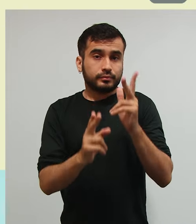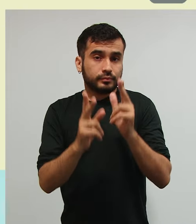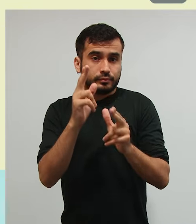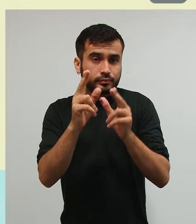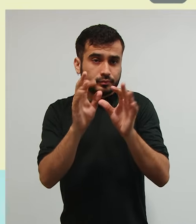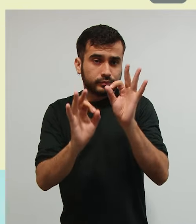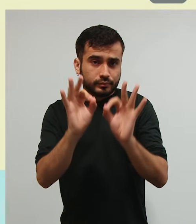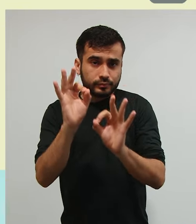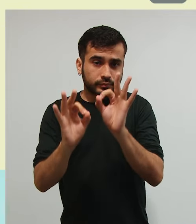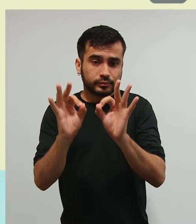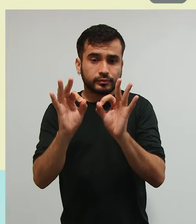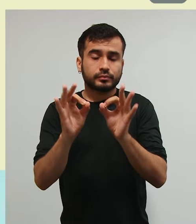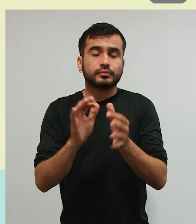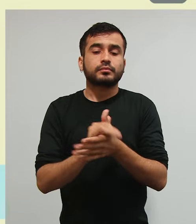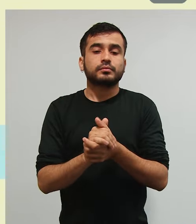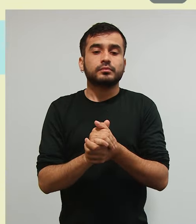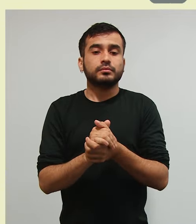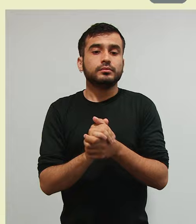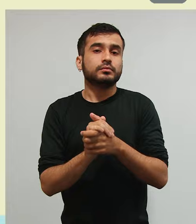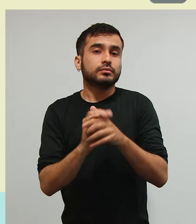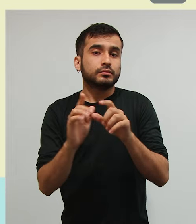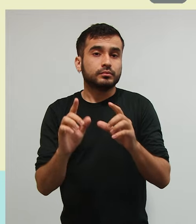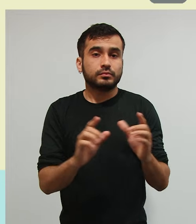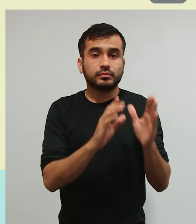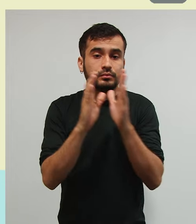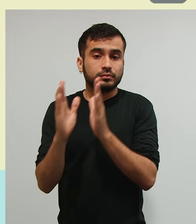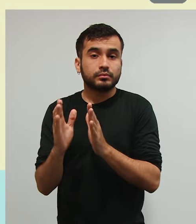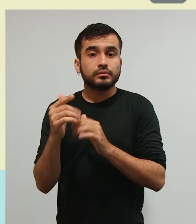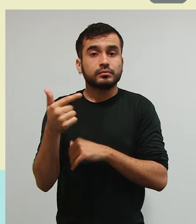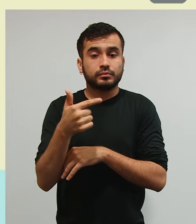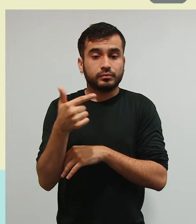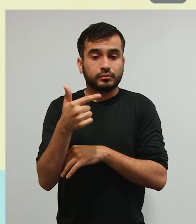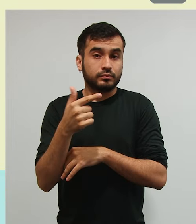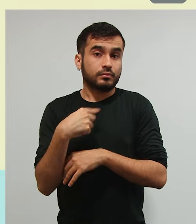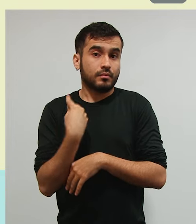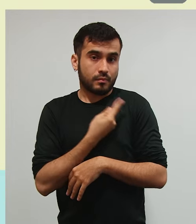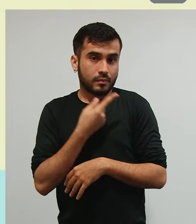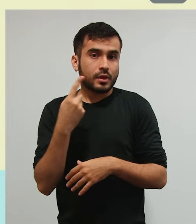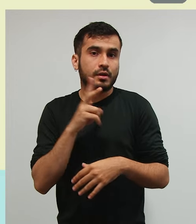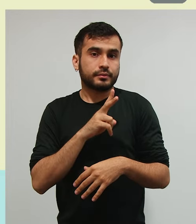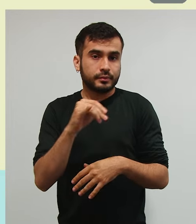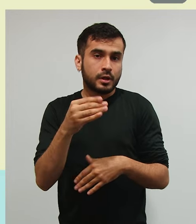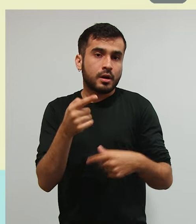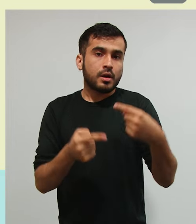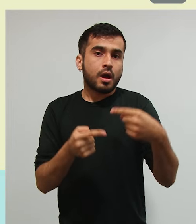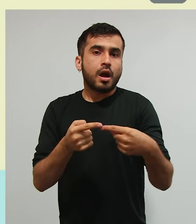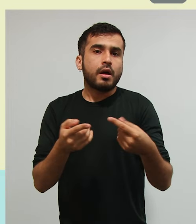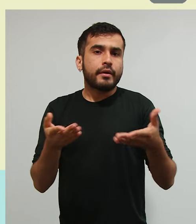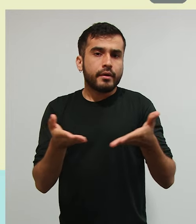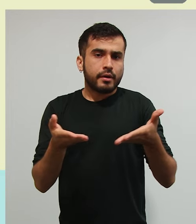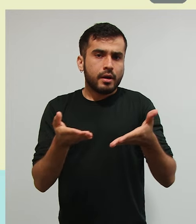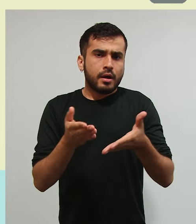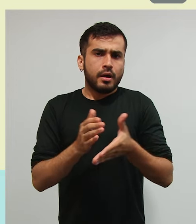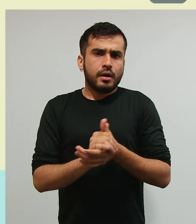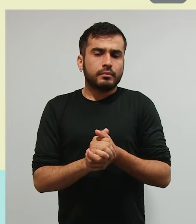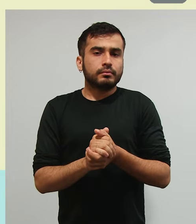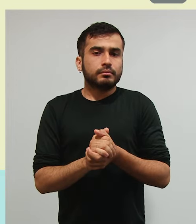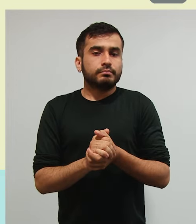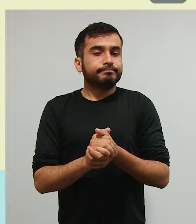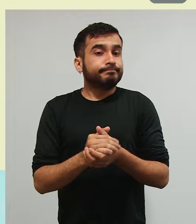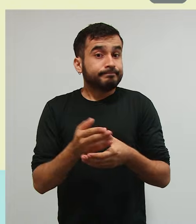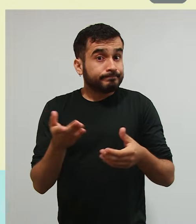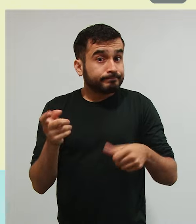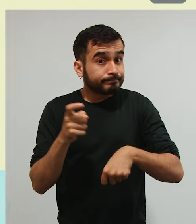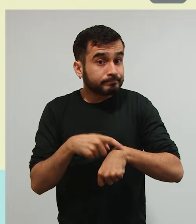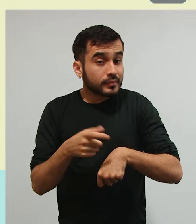Ainda tivemos a edição da sessão 1, a sessão 2, que é essa que a gente vai discutir